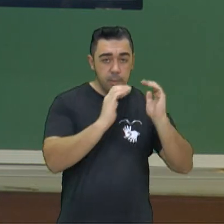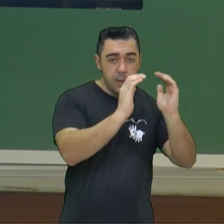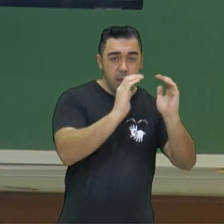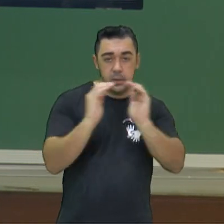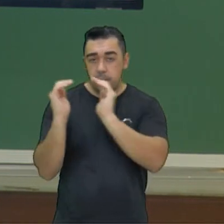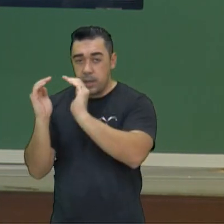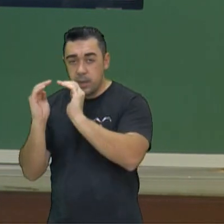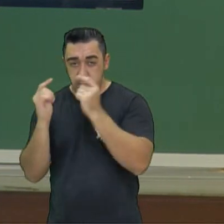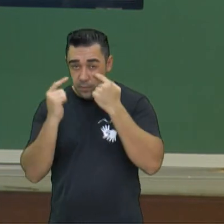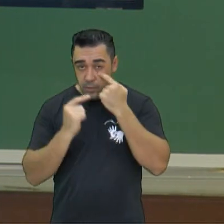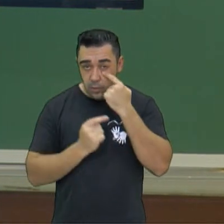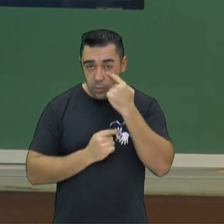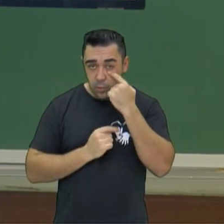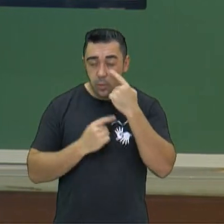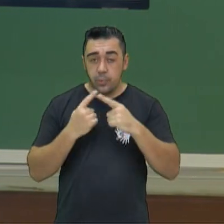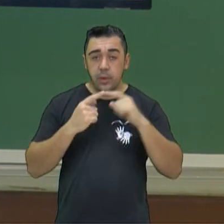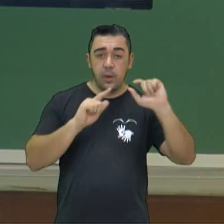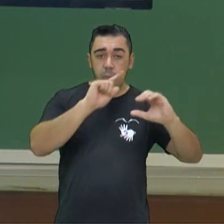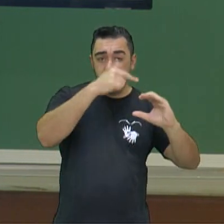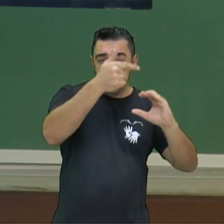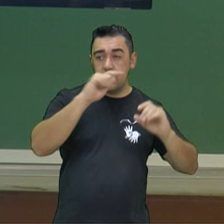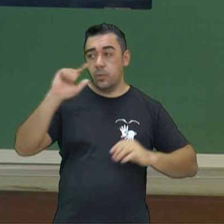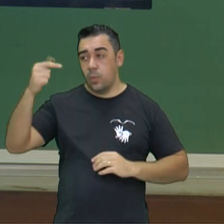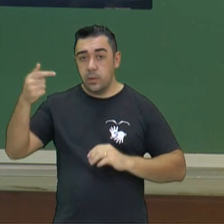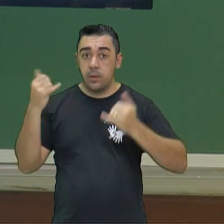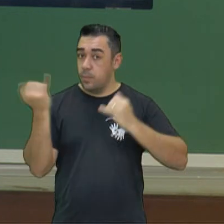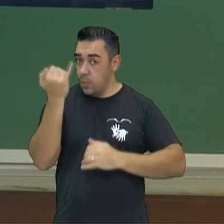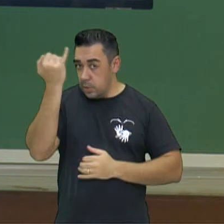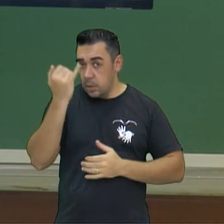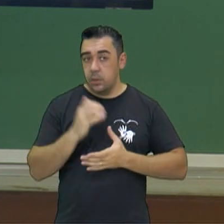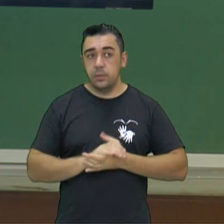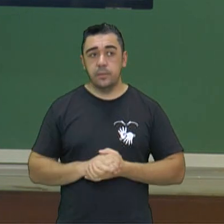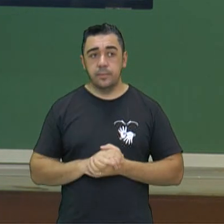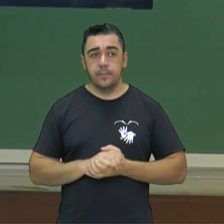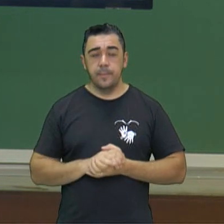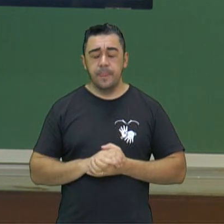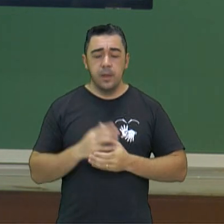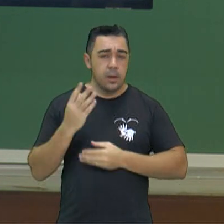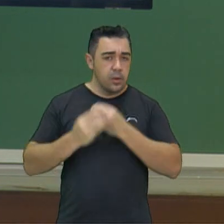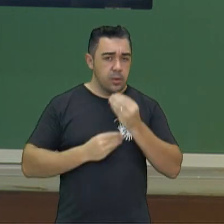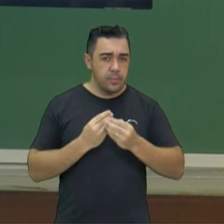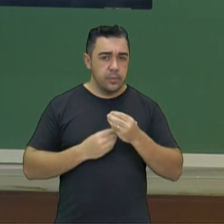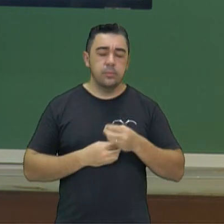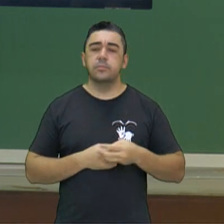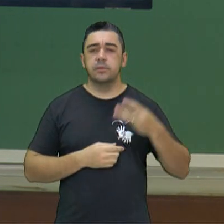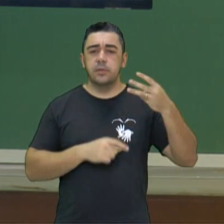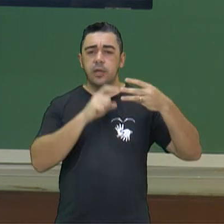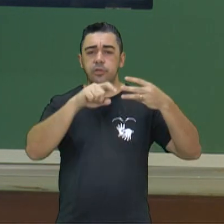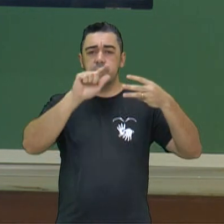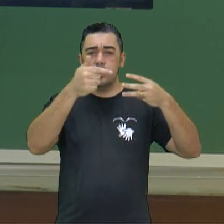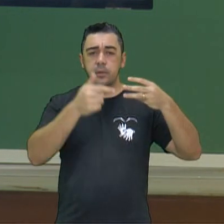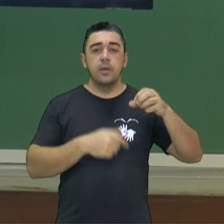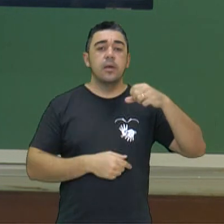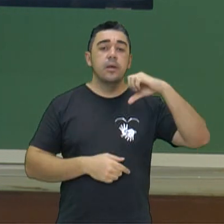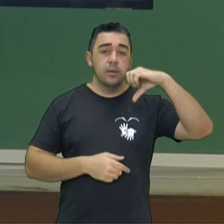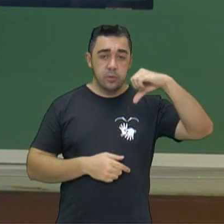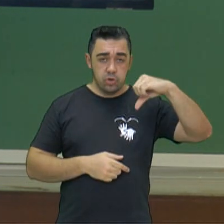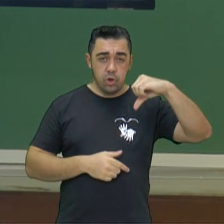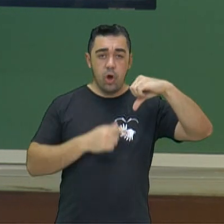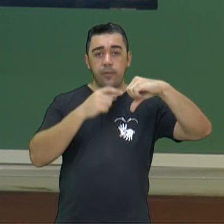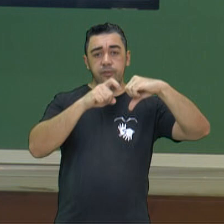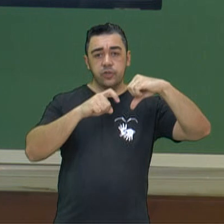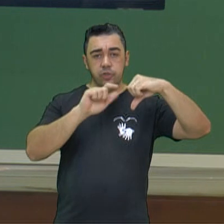entre parênteses, porque eu estou elevando ao quadrado. Isso é muito importante. Como é que vai ficar 3x ao quadrado? 3 vezes